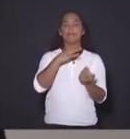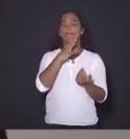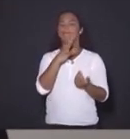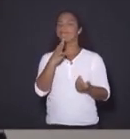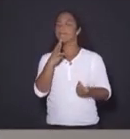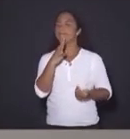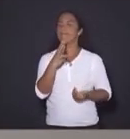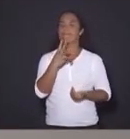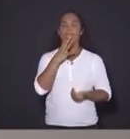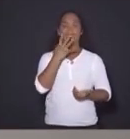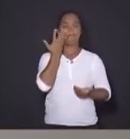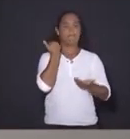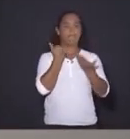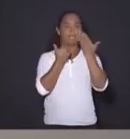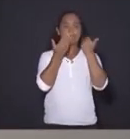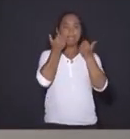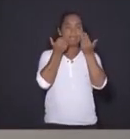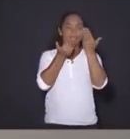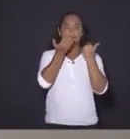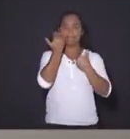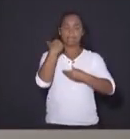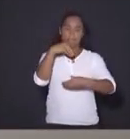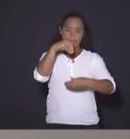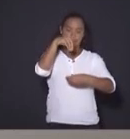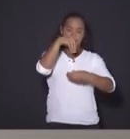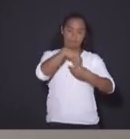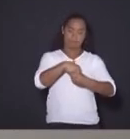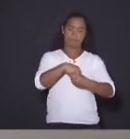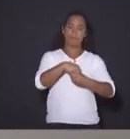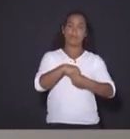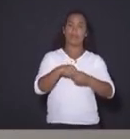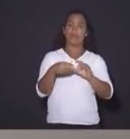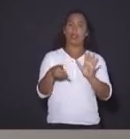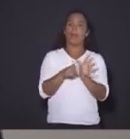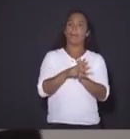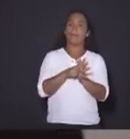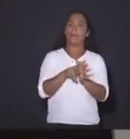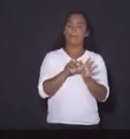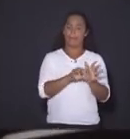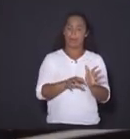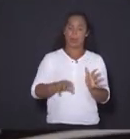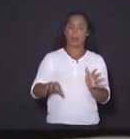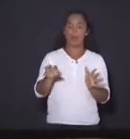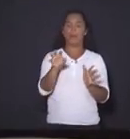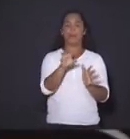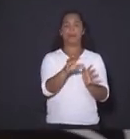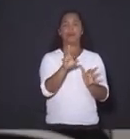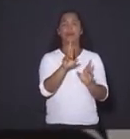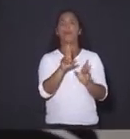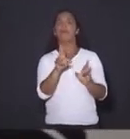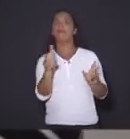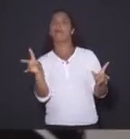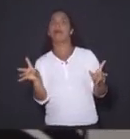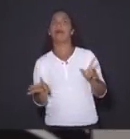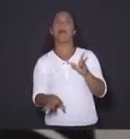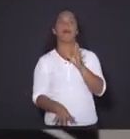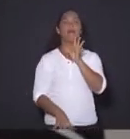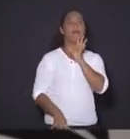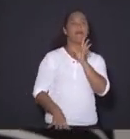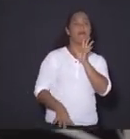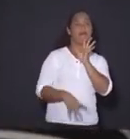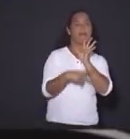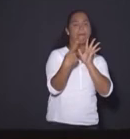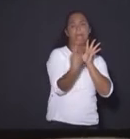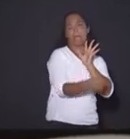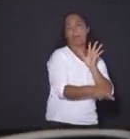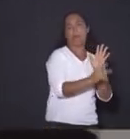intrínseco que é um conhecimento específico diferente do conhecimento vamos chamar sim convencional